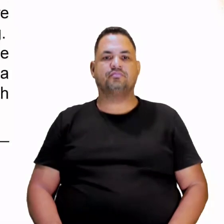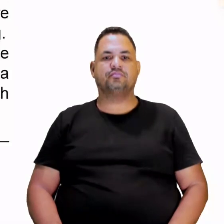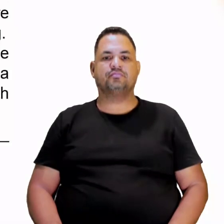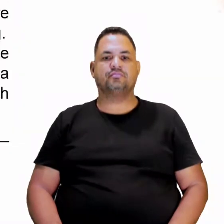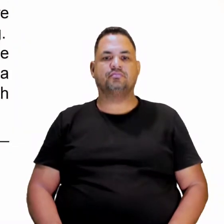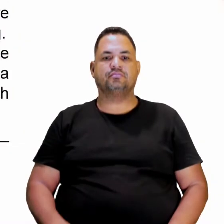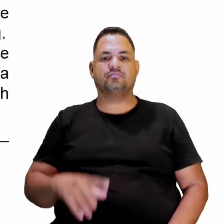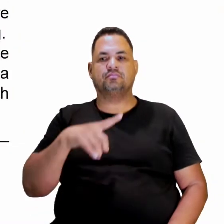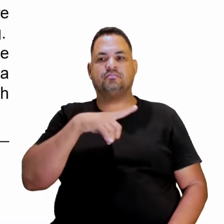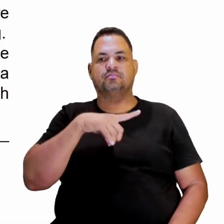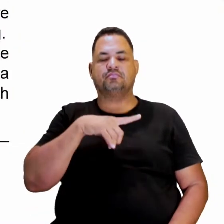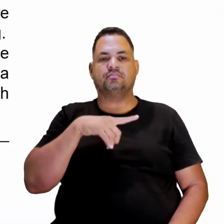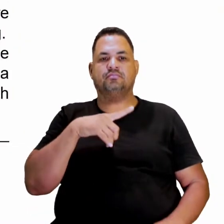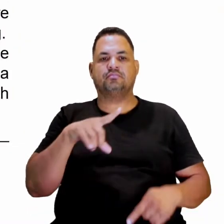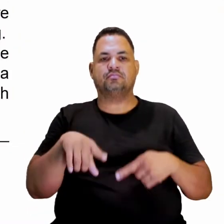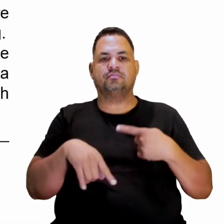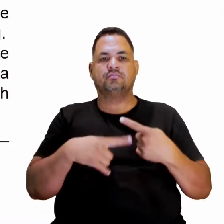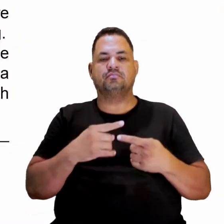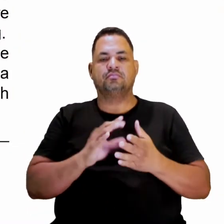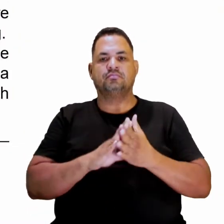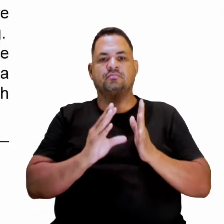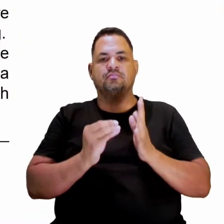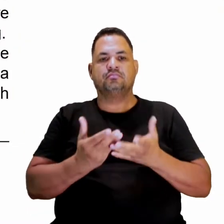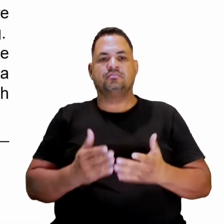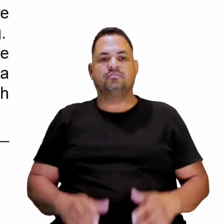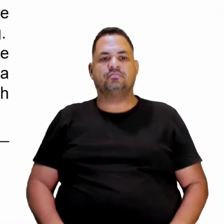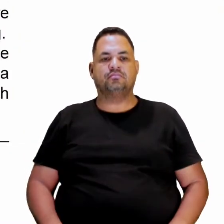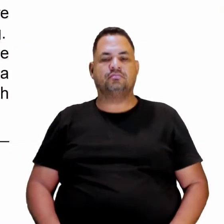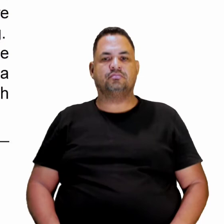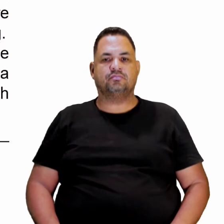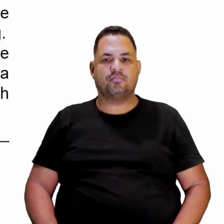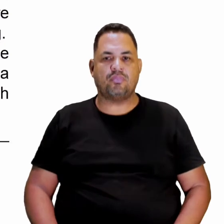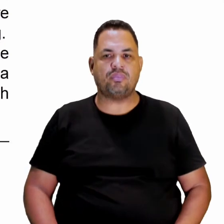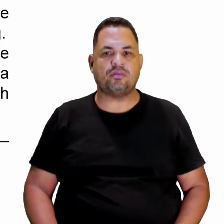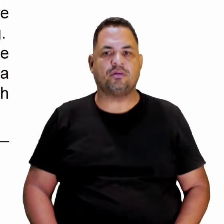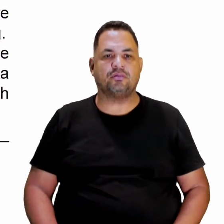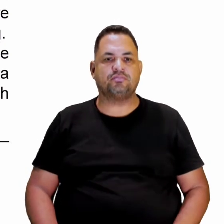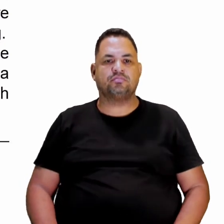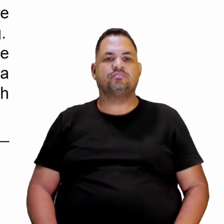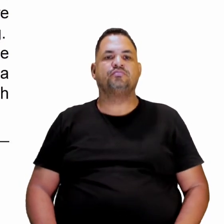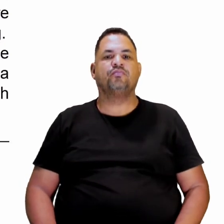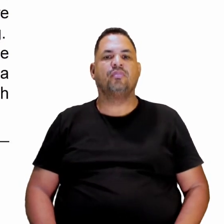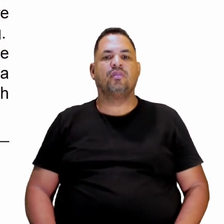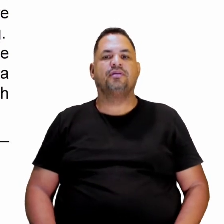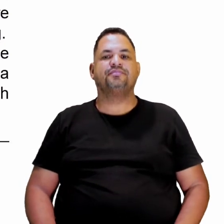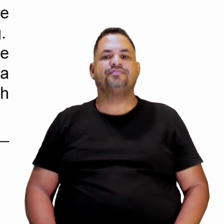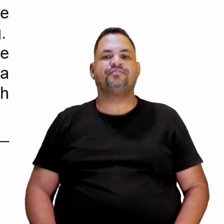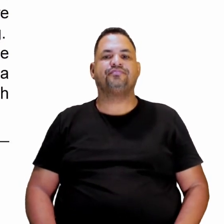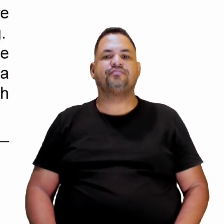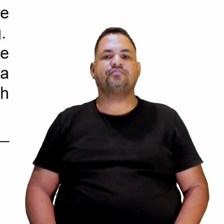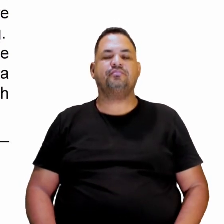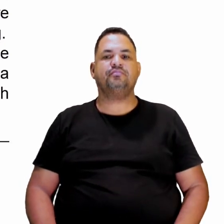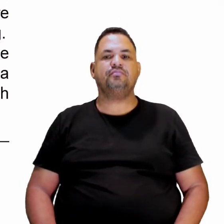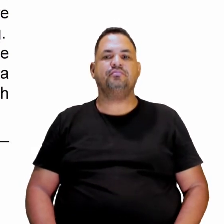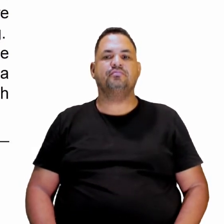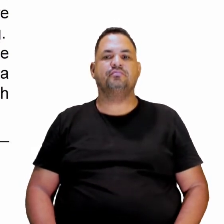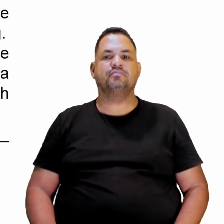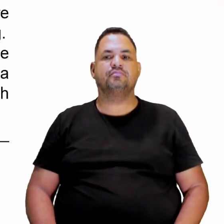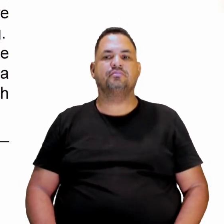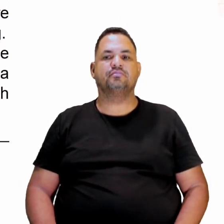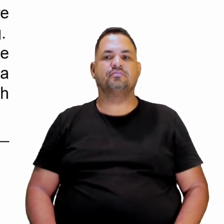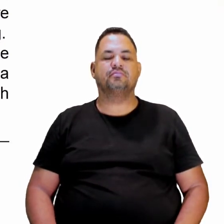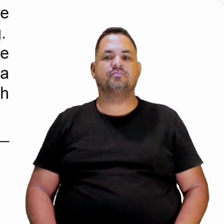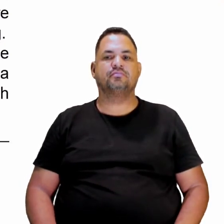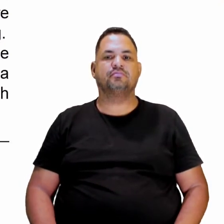Temos a próxima, que é complete the sentences using the correct form of present continuous, future and the